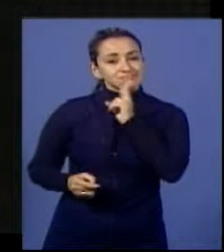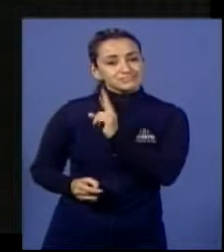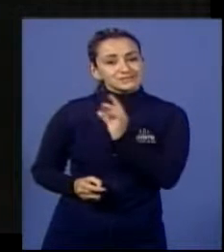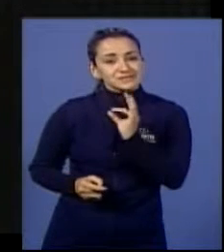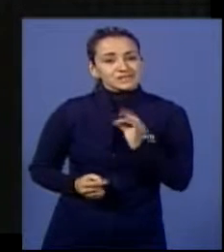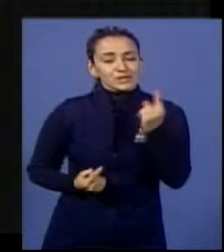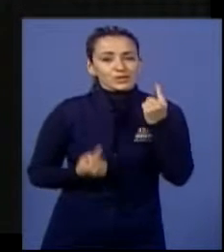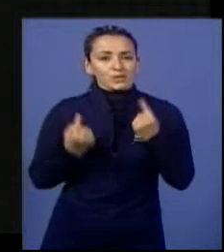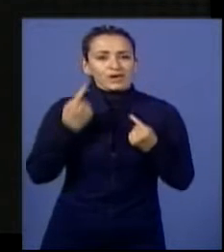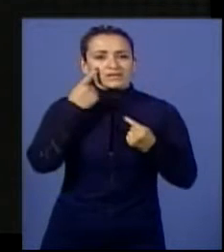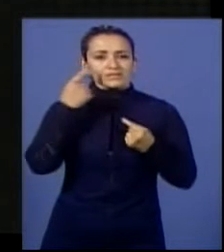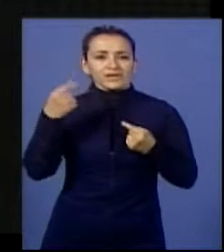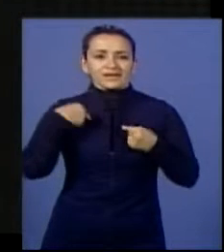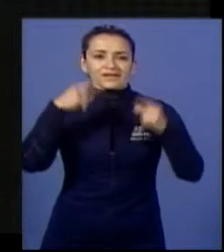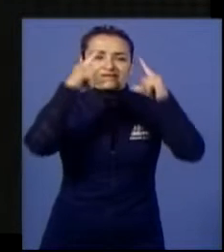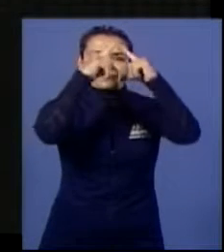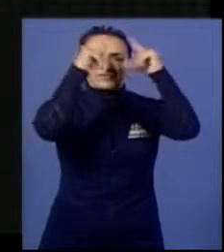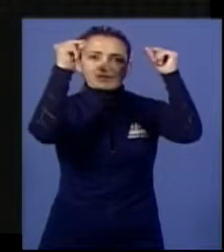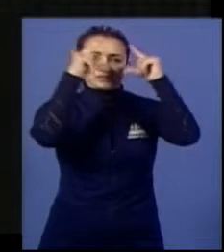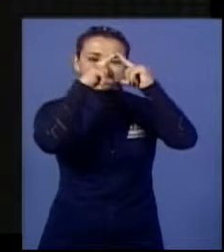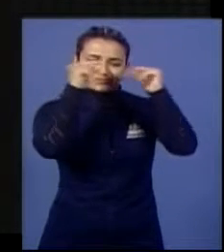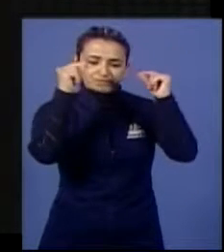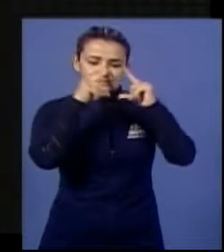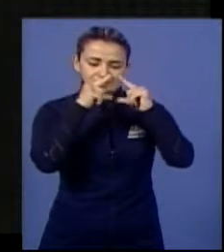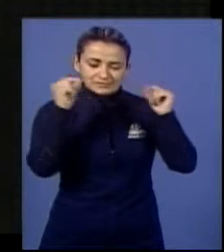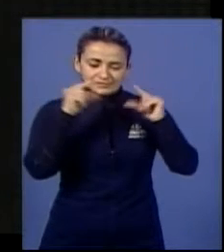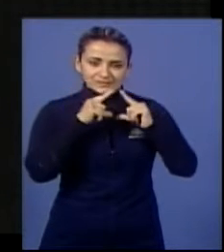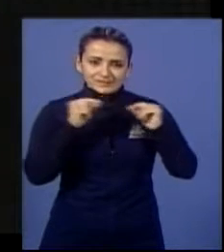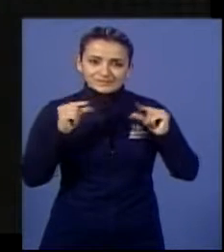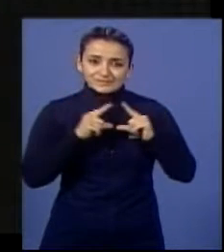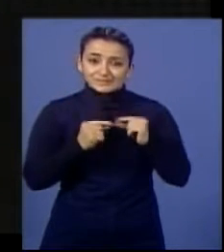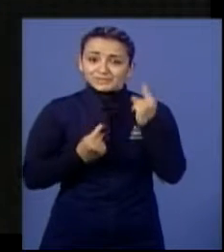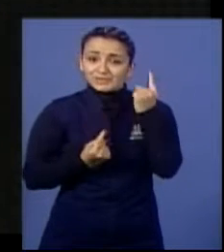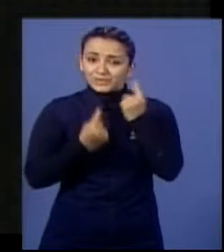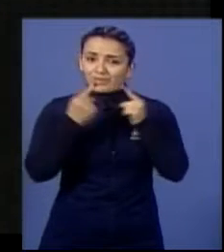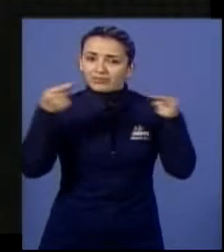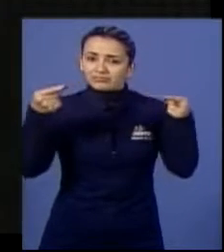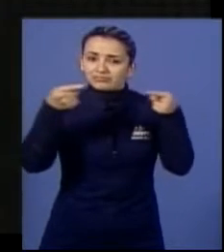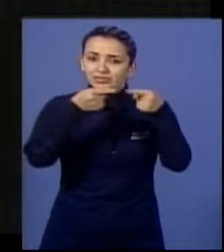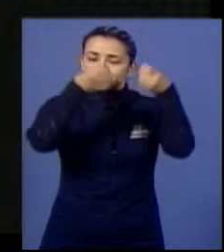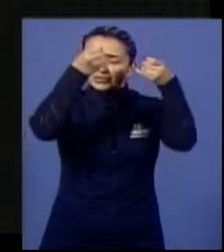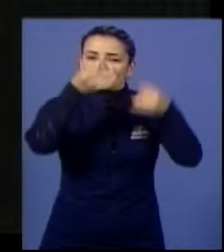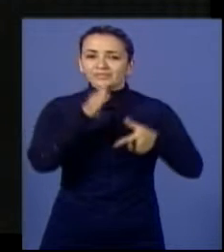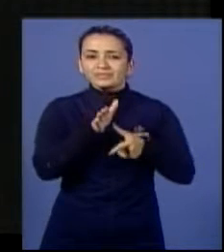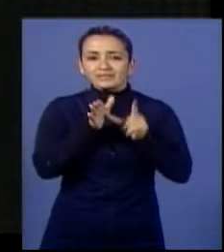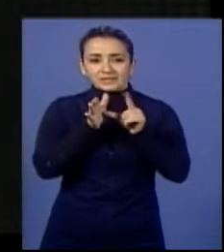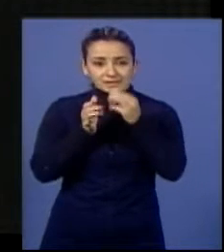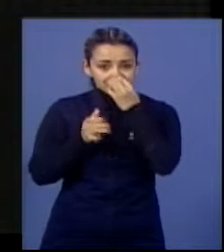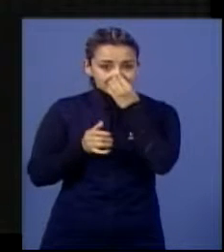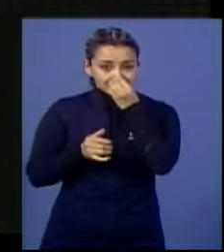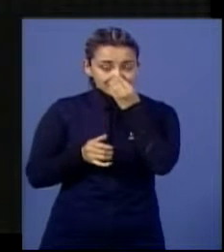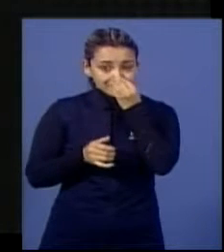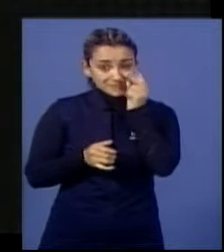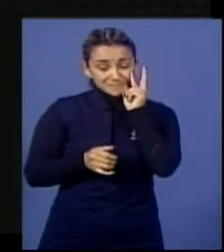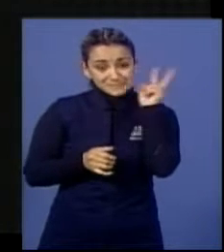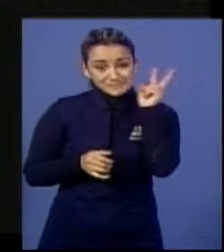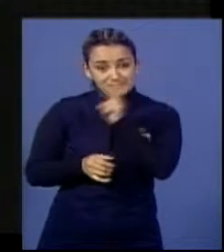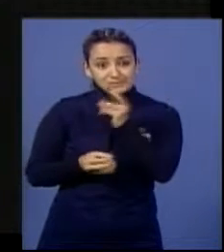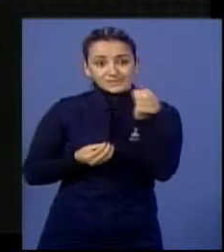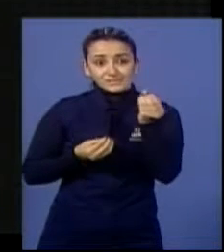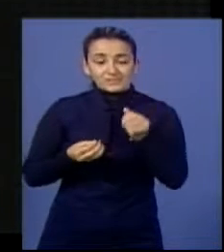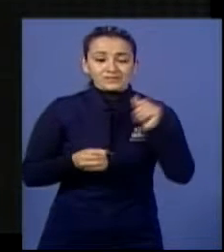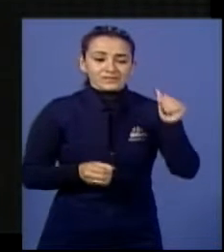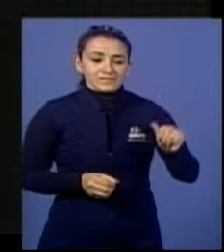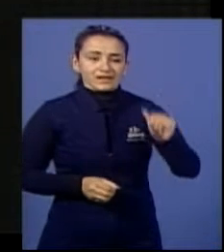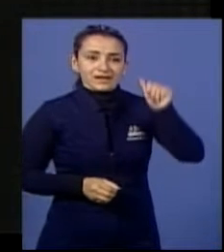fórmulas, ou quais dessas fórmulas, ou melhor, qual nesse caso, ou qual, encaixa no que ele falou. Então você deu uma olhada no seguinte, vamos traduzir a